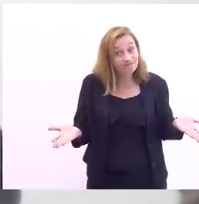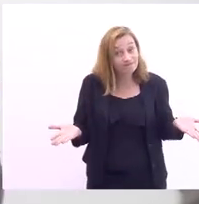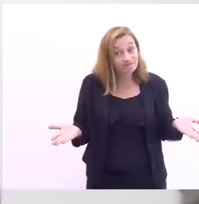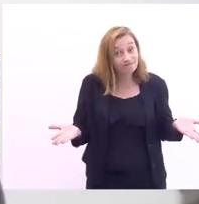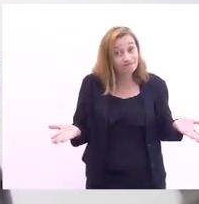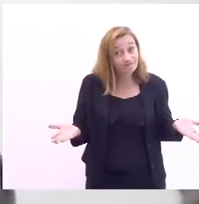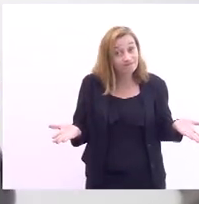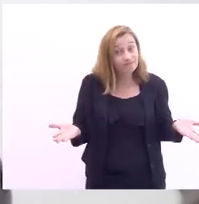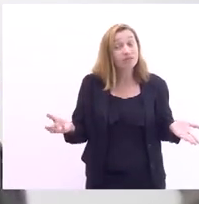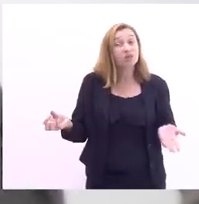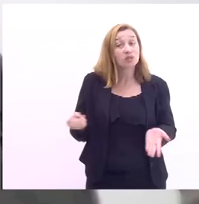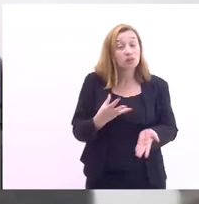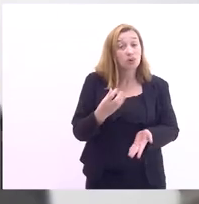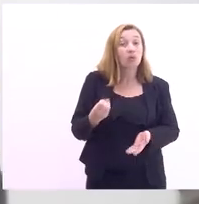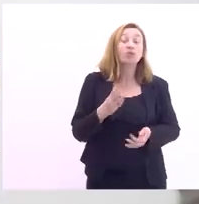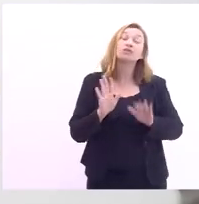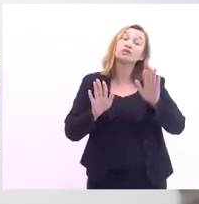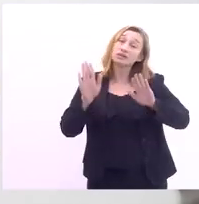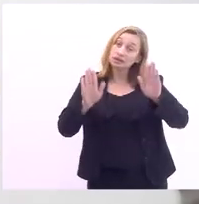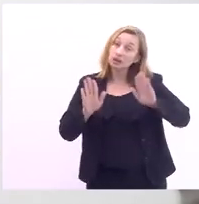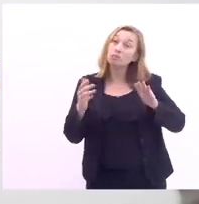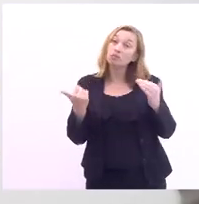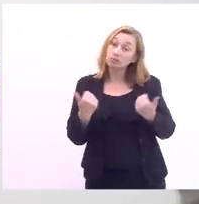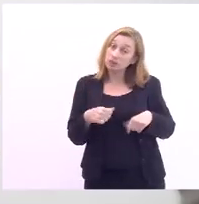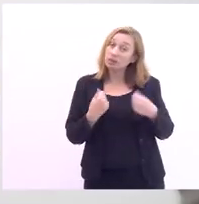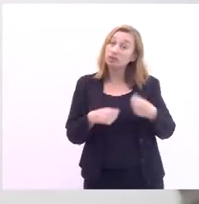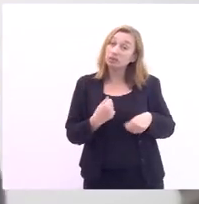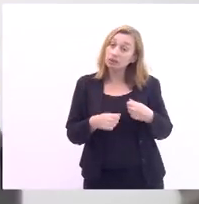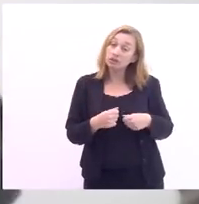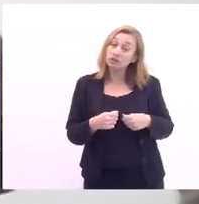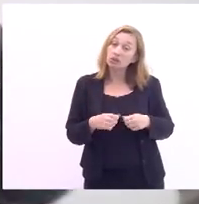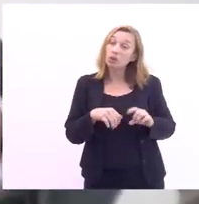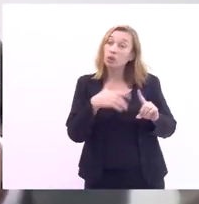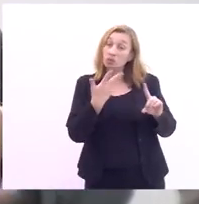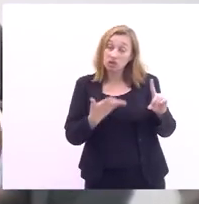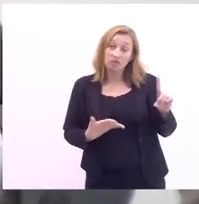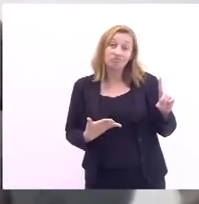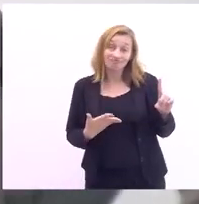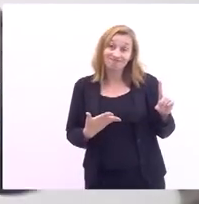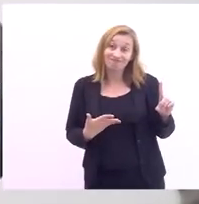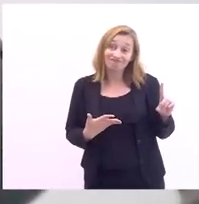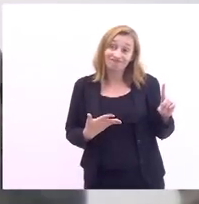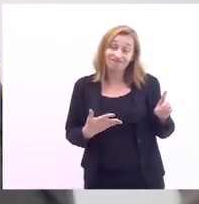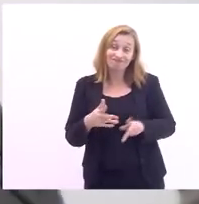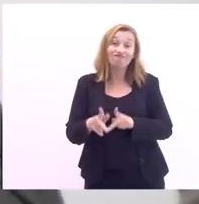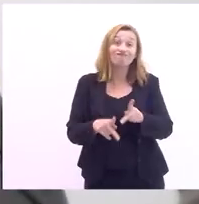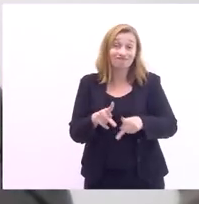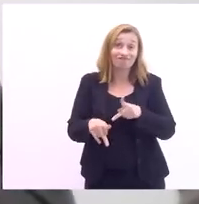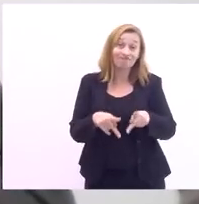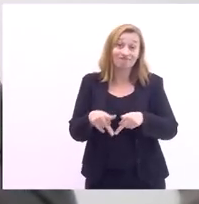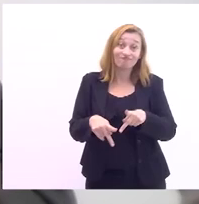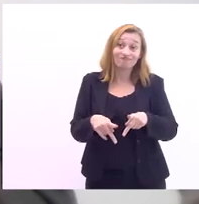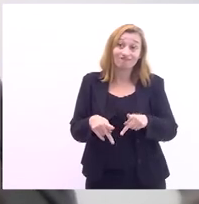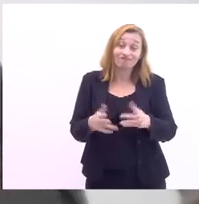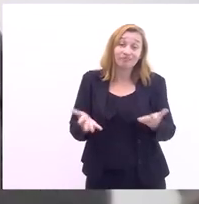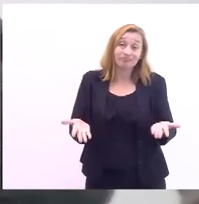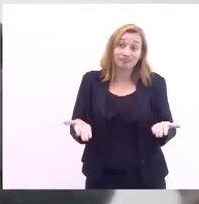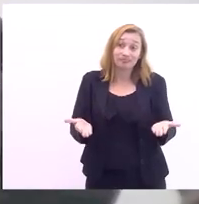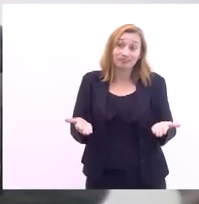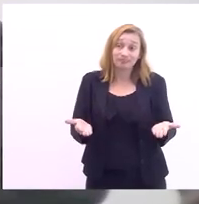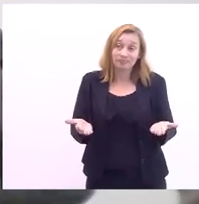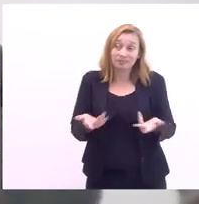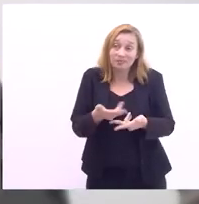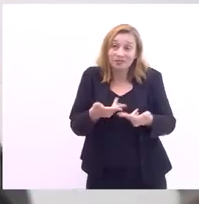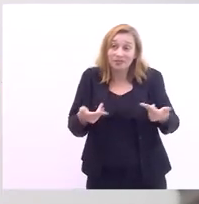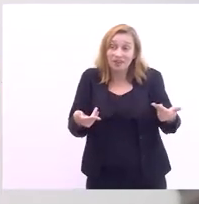Então, a nova lista é preciso, pelo menos, que, em homenagem, né, à população, com